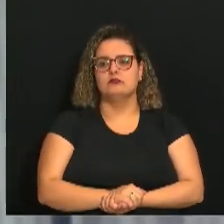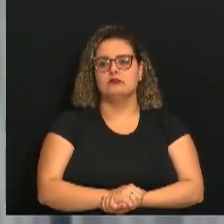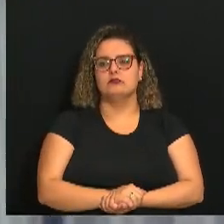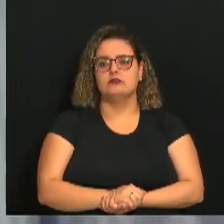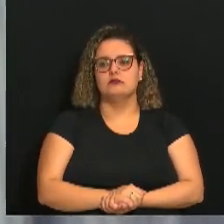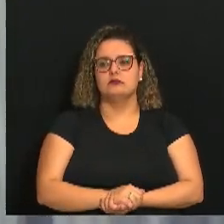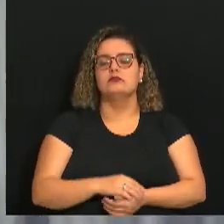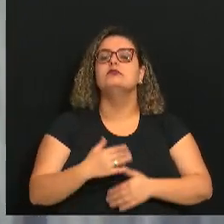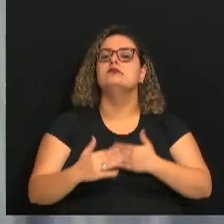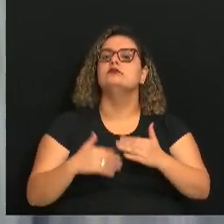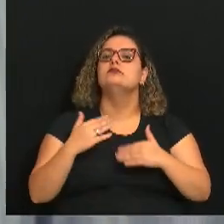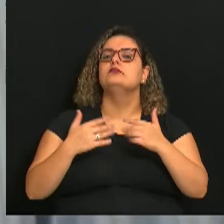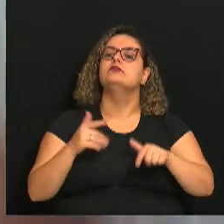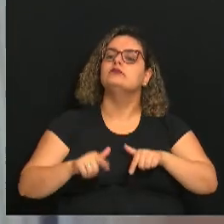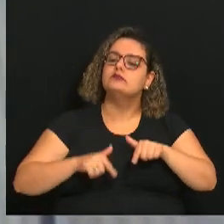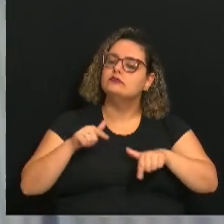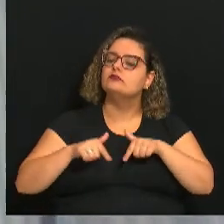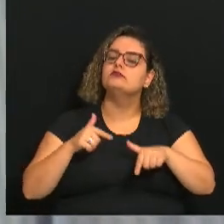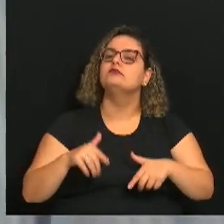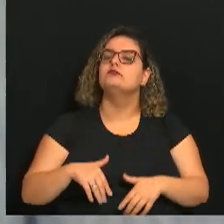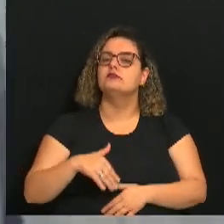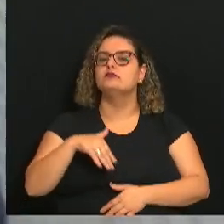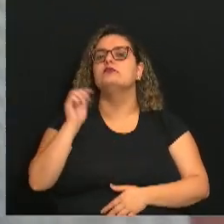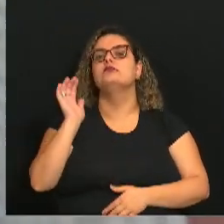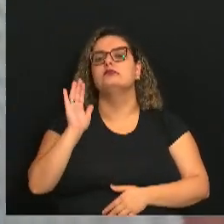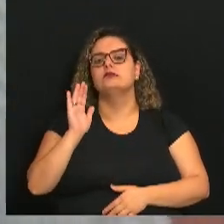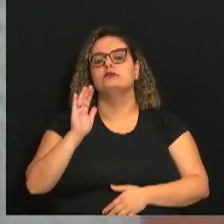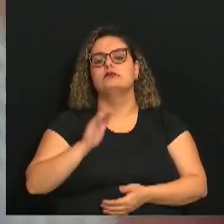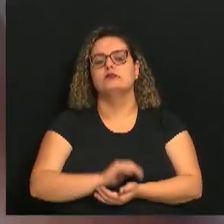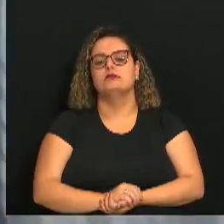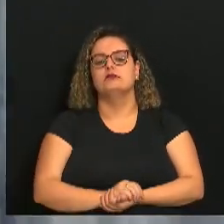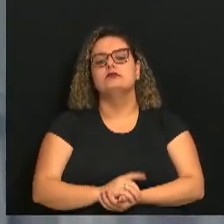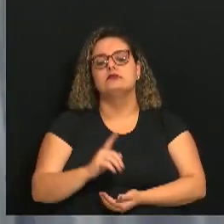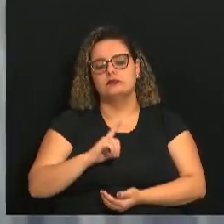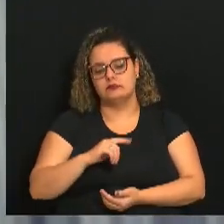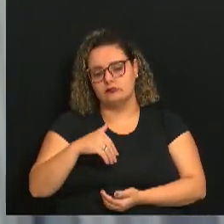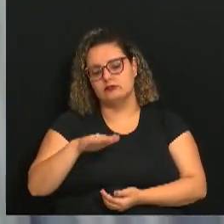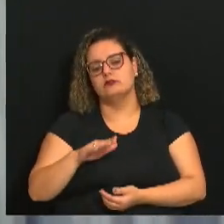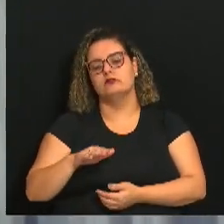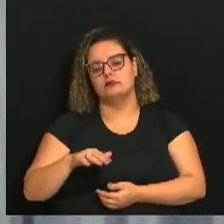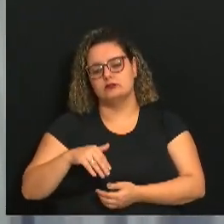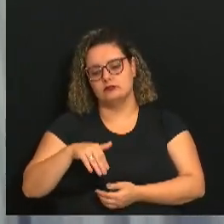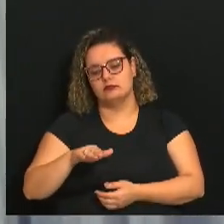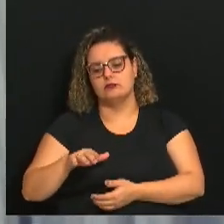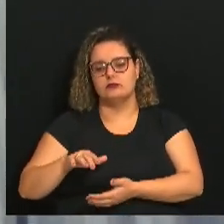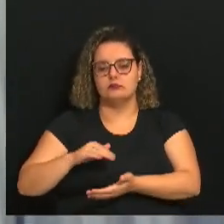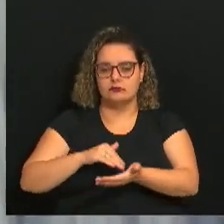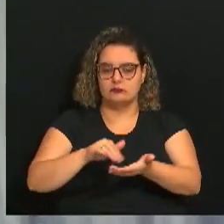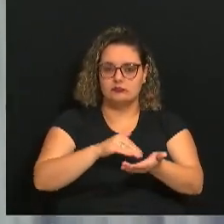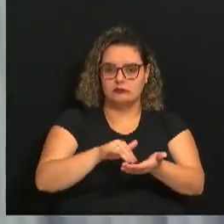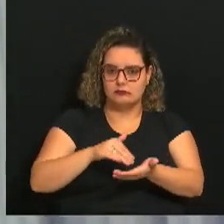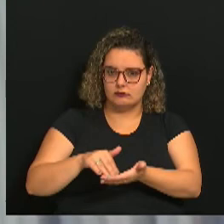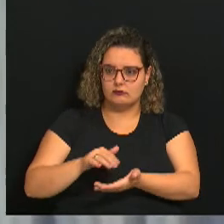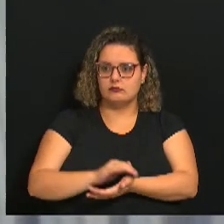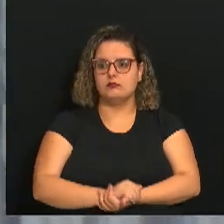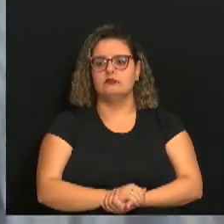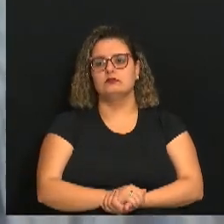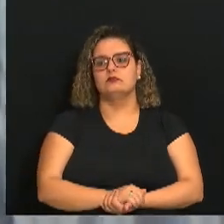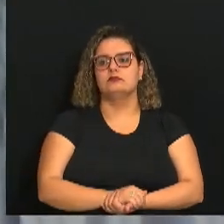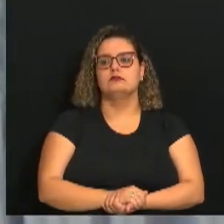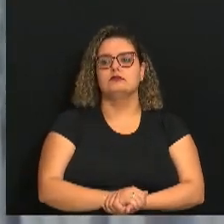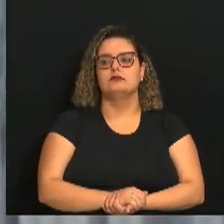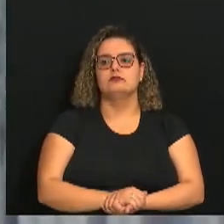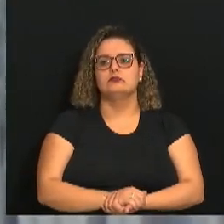mais azeitada nesse sentido. Eu sei que envolve outras secretarias também, mas é muito importante que isso ocorra, né? Na